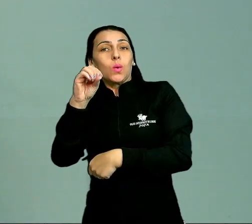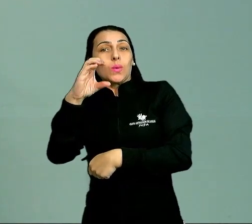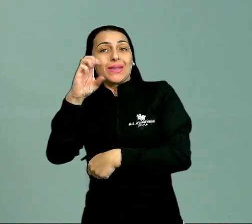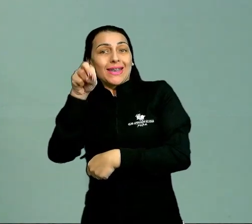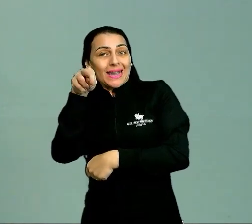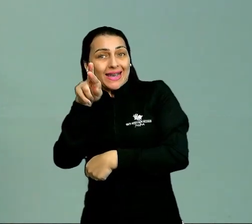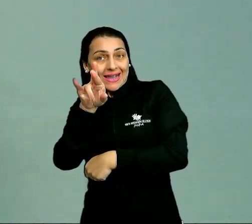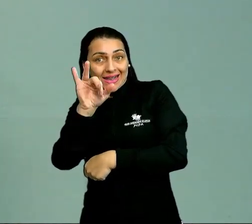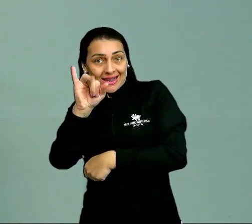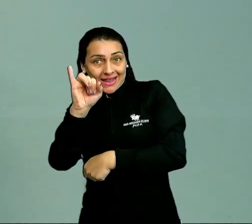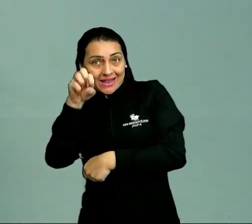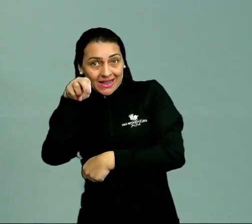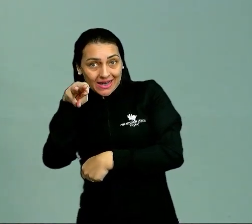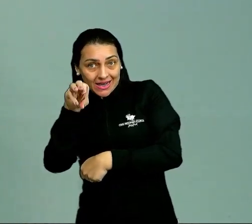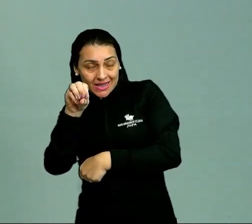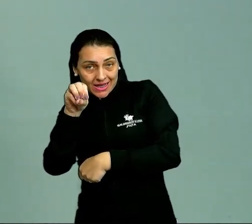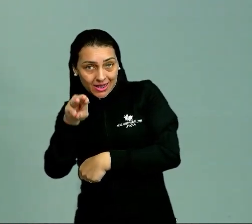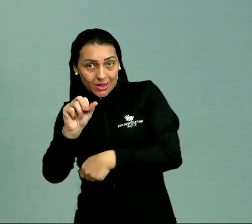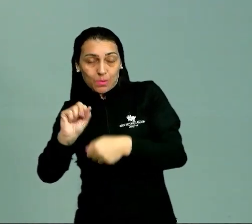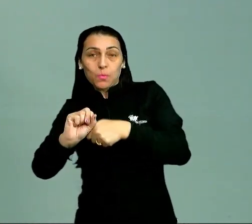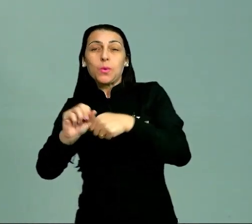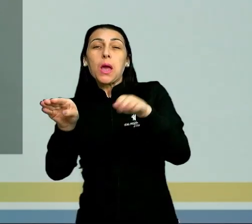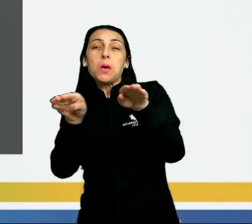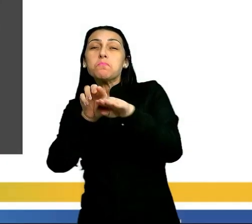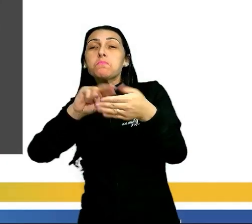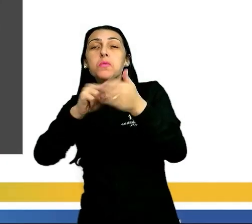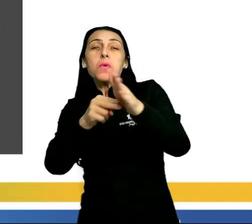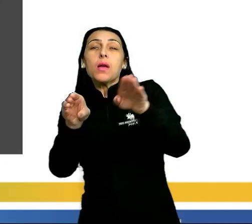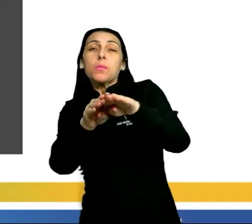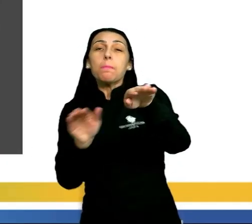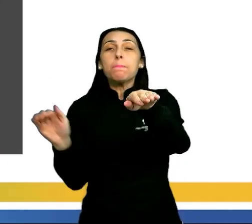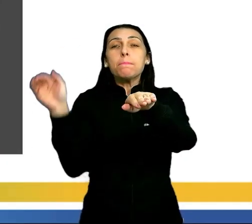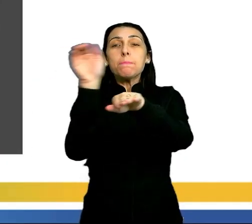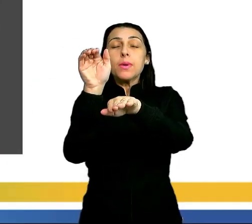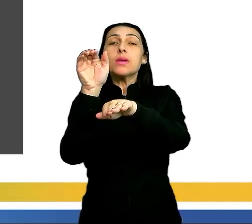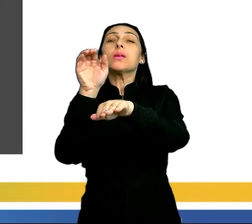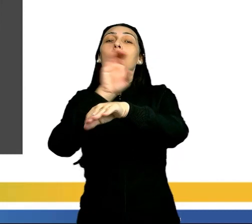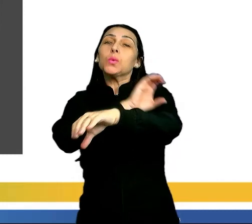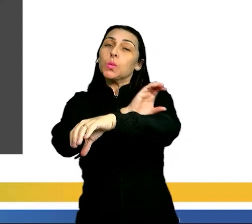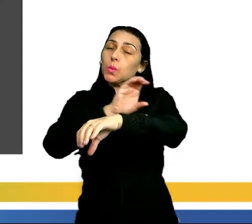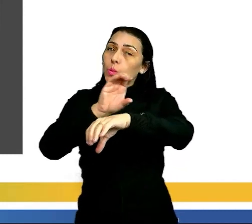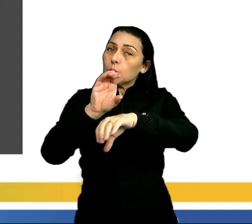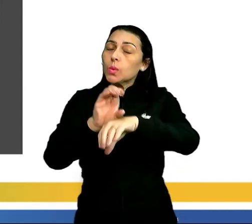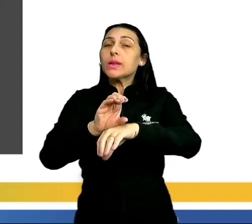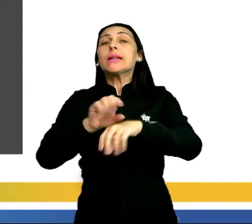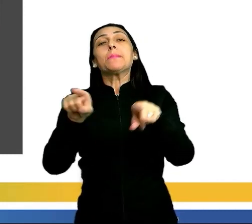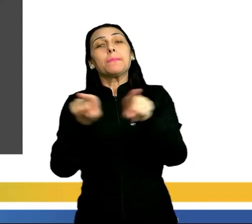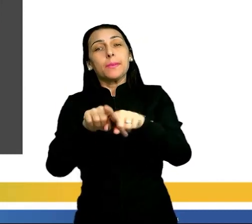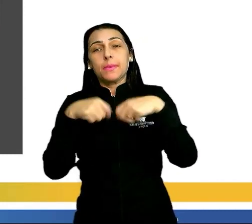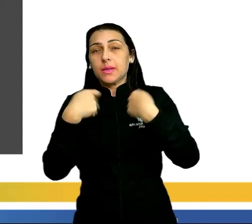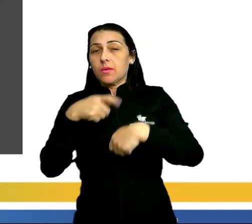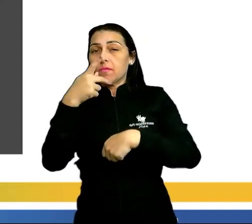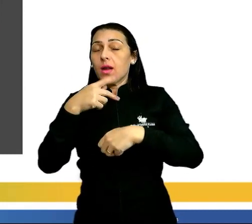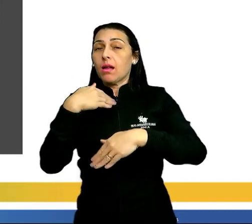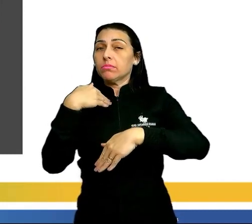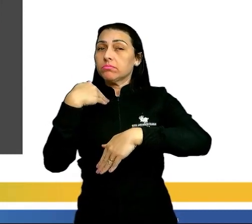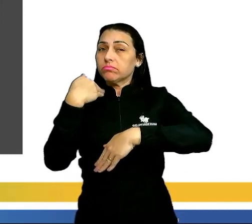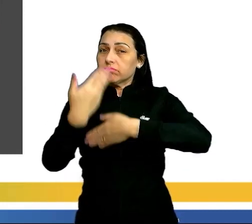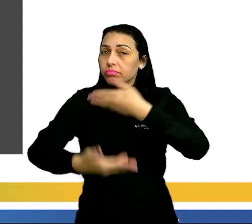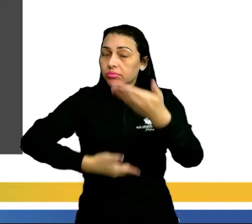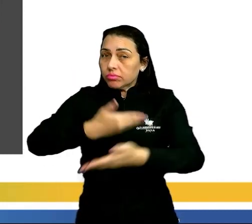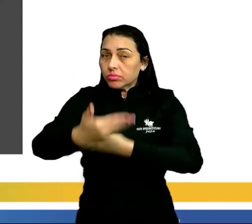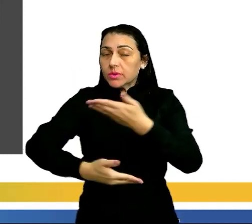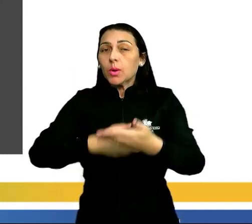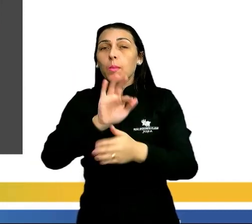falar também do relativismo cultural. Então, nós temos aí uma frase interessante do